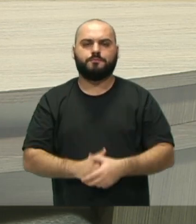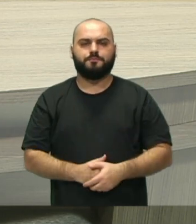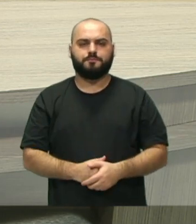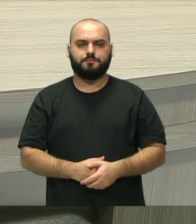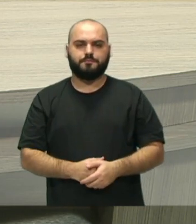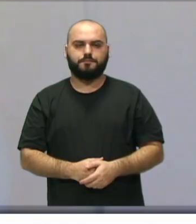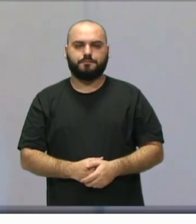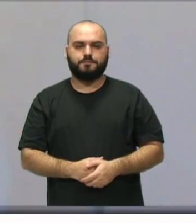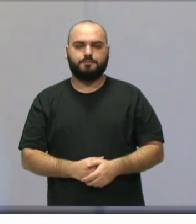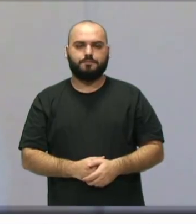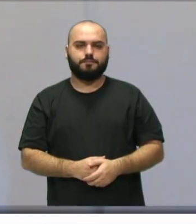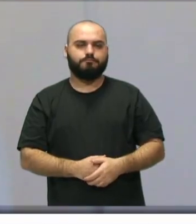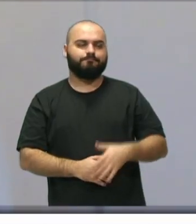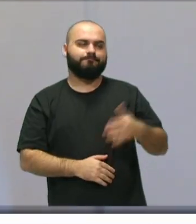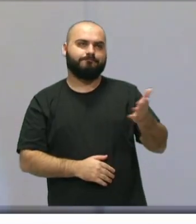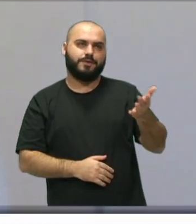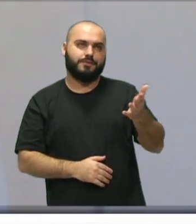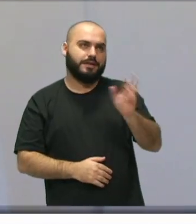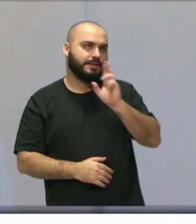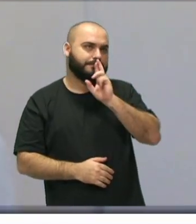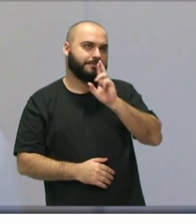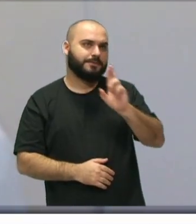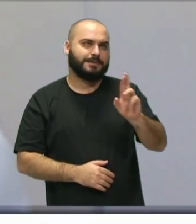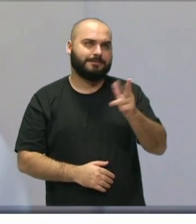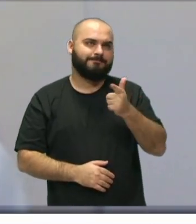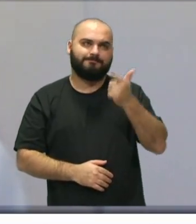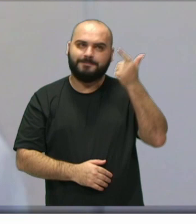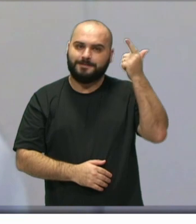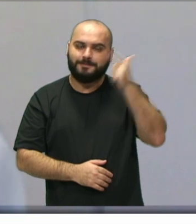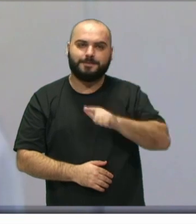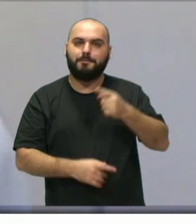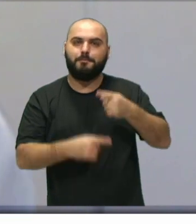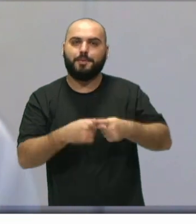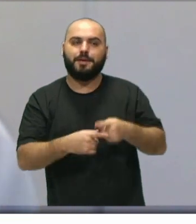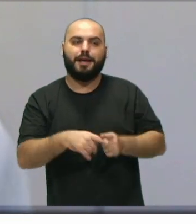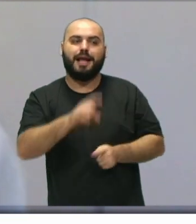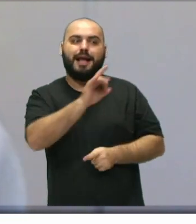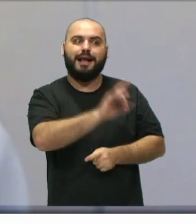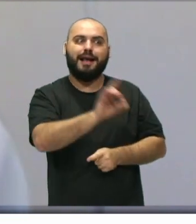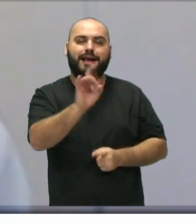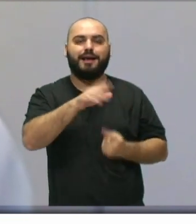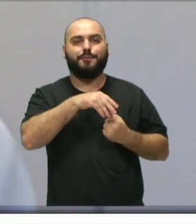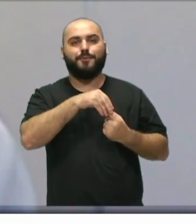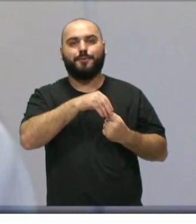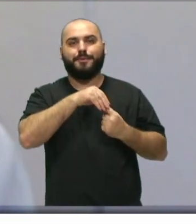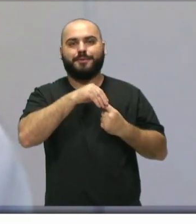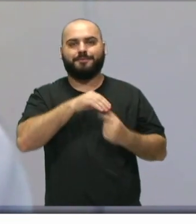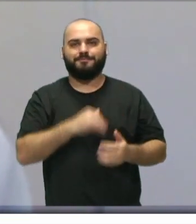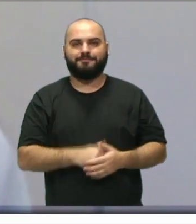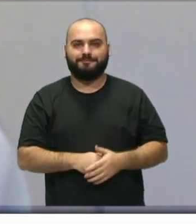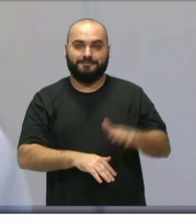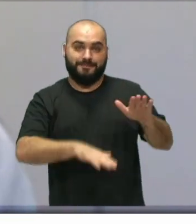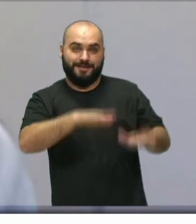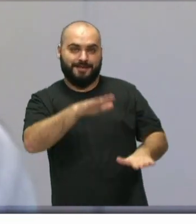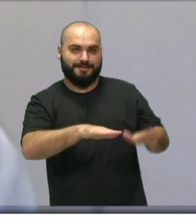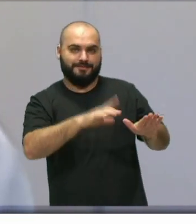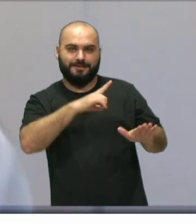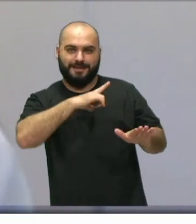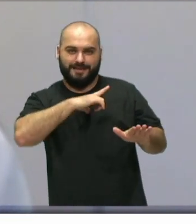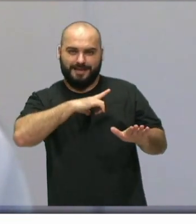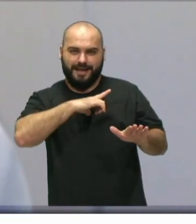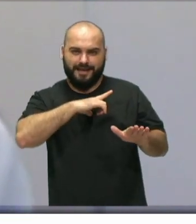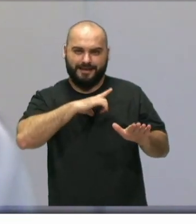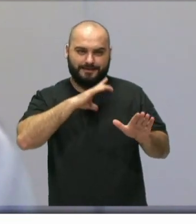Eu não tenho como te responder essa questão, porque cada um é único. De repente, o que tem uma